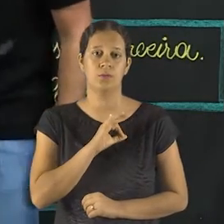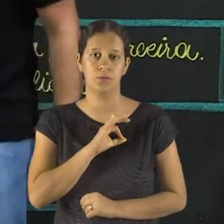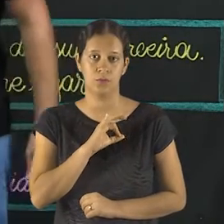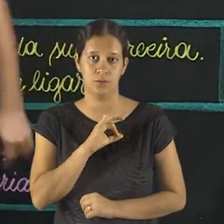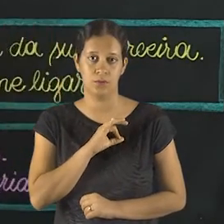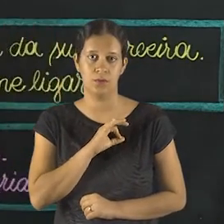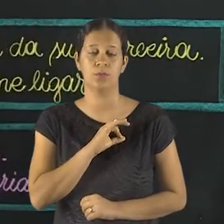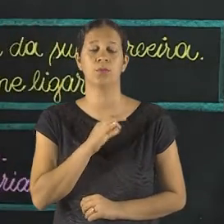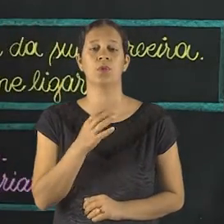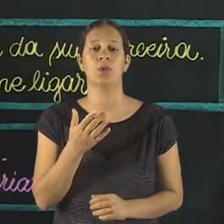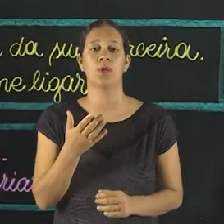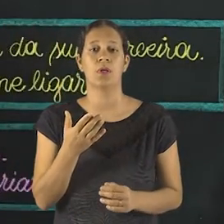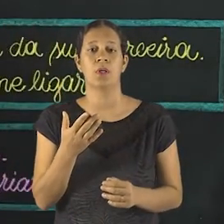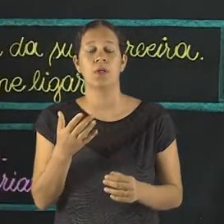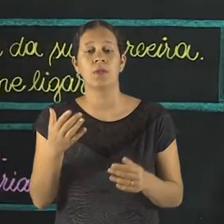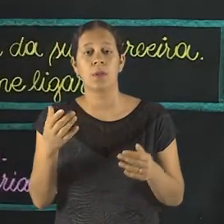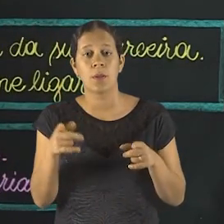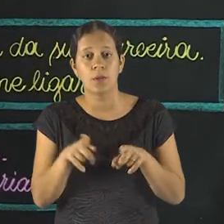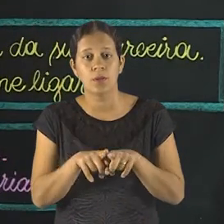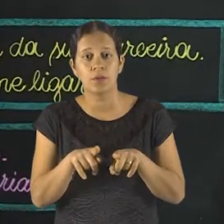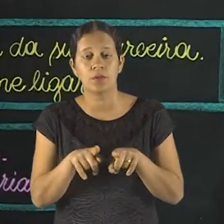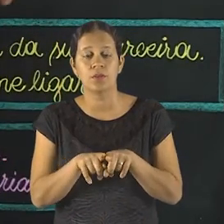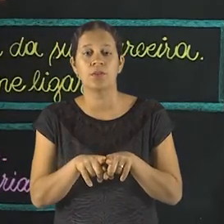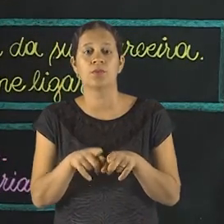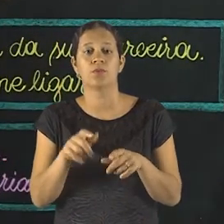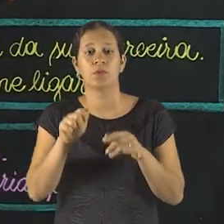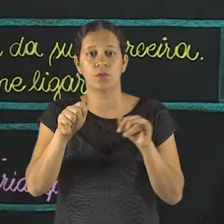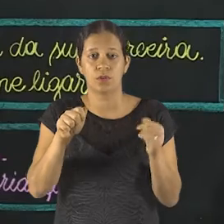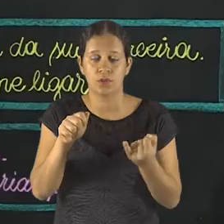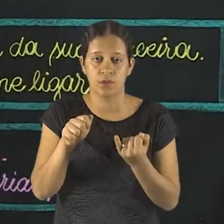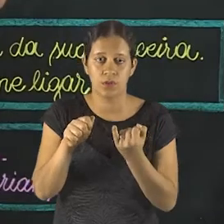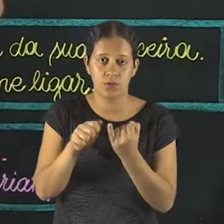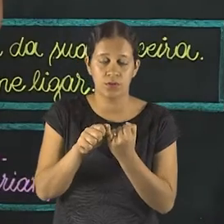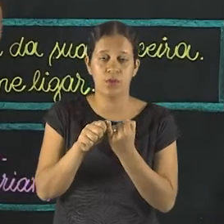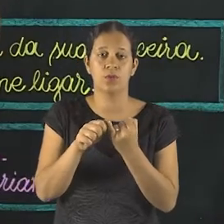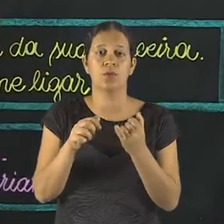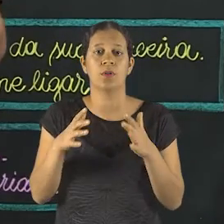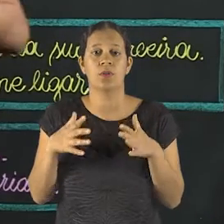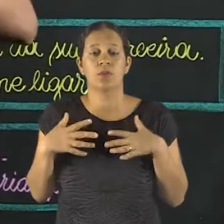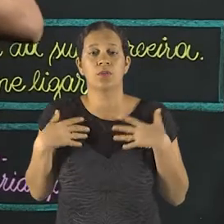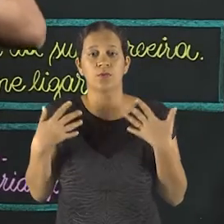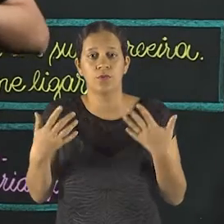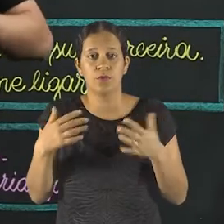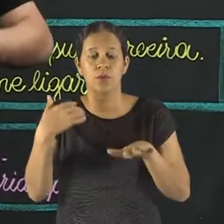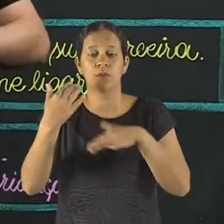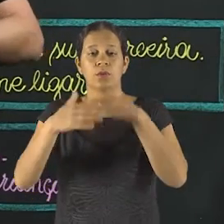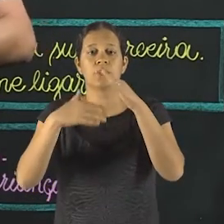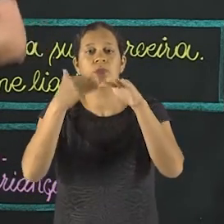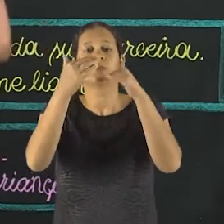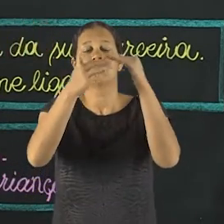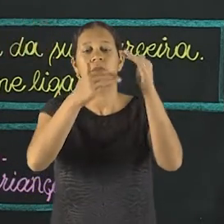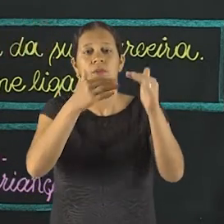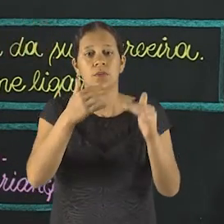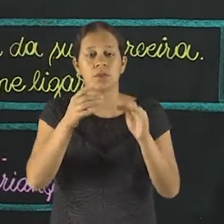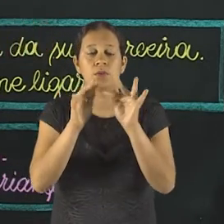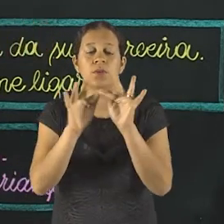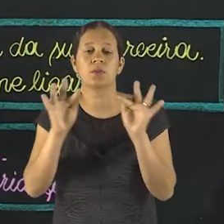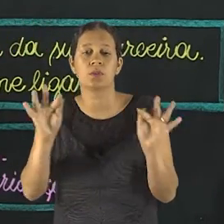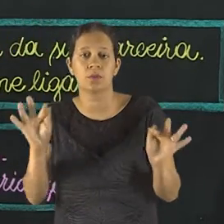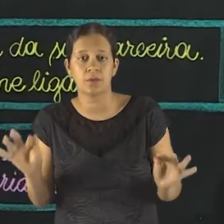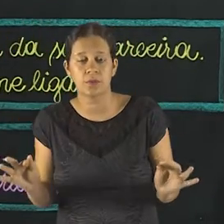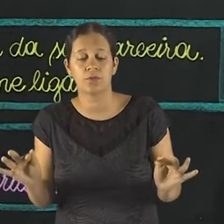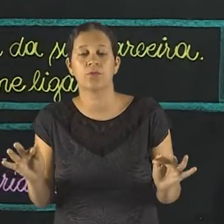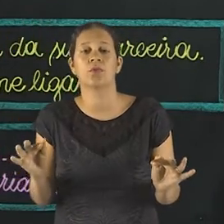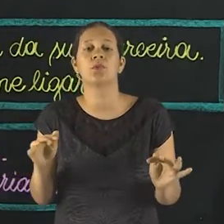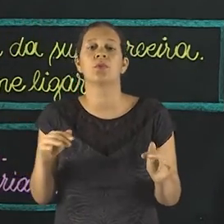polícia. Então, usei o particípio, que tem também um valor adjetivo, nessa ideia de estava assustado, desenvolvendo essa